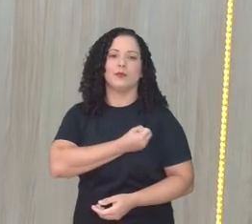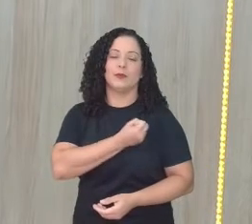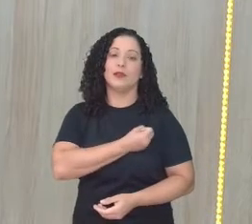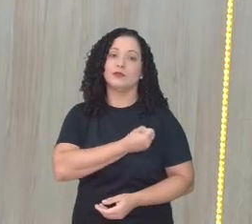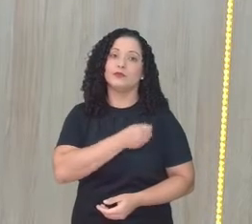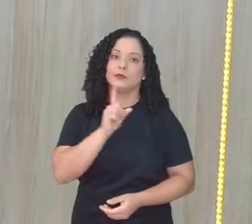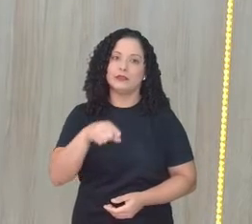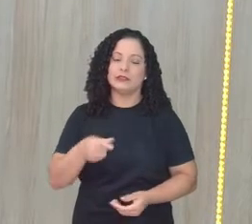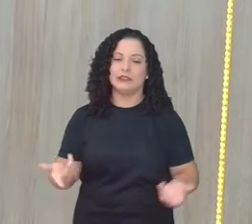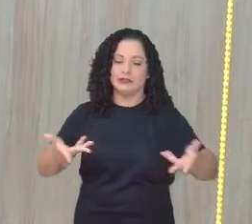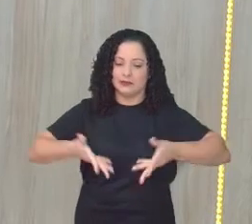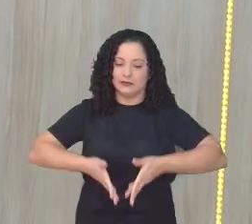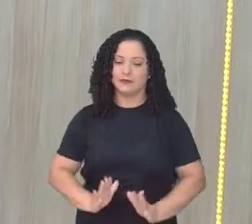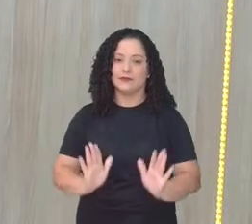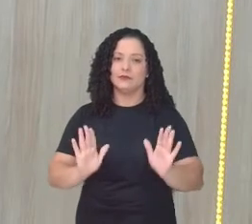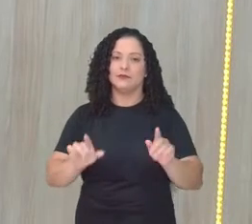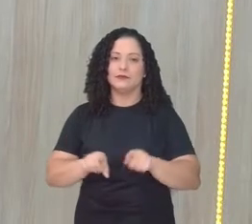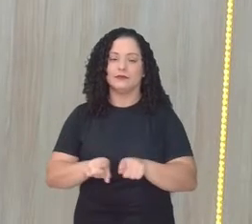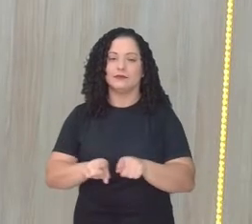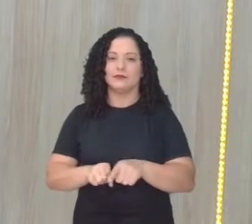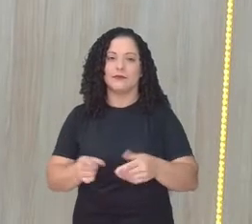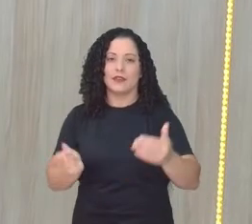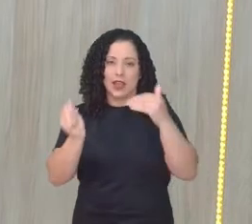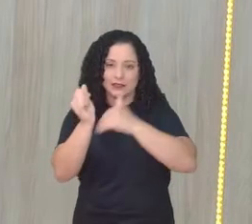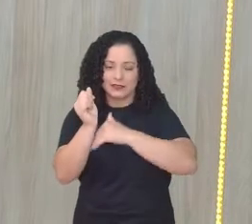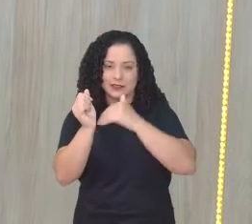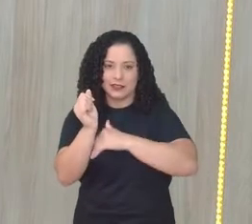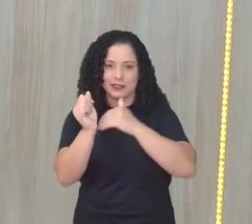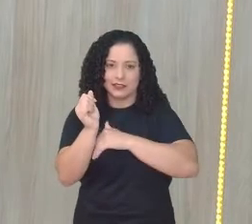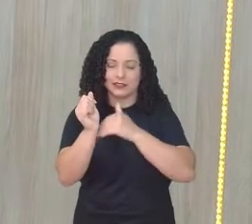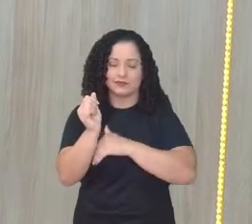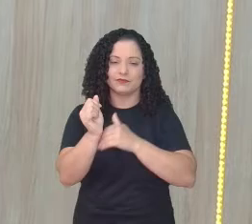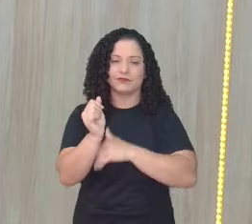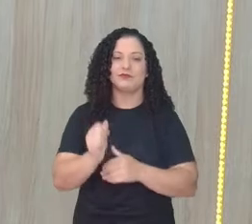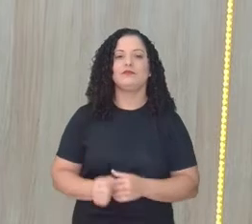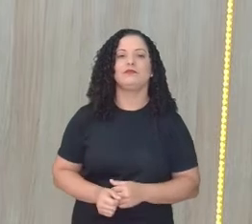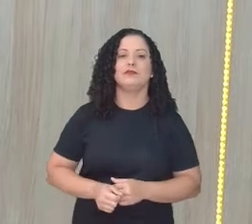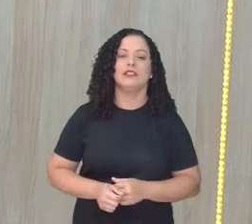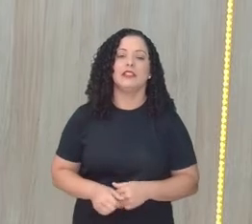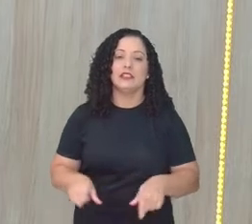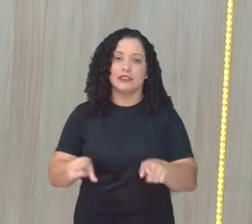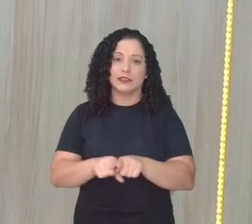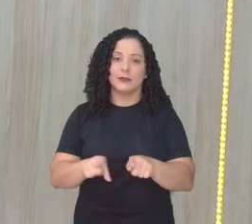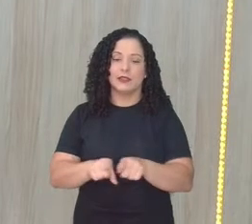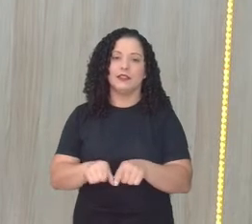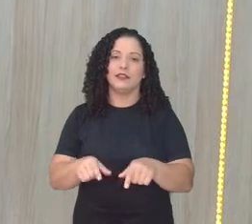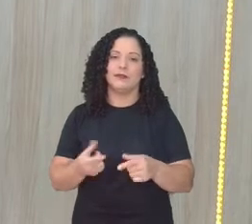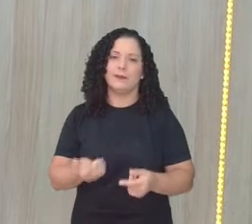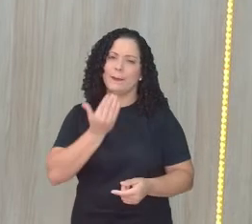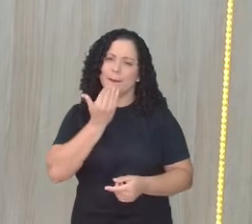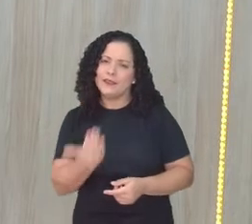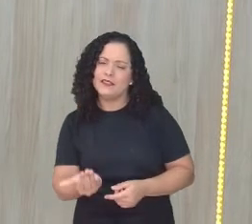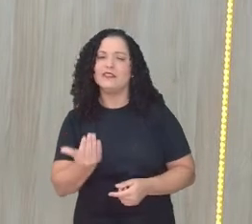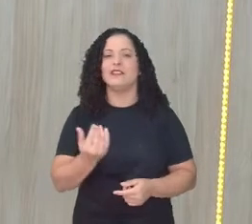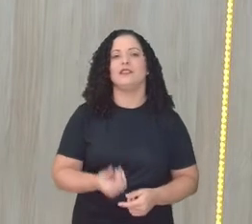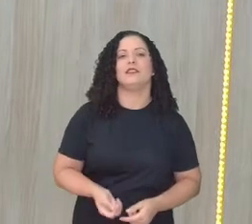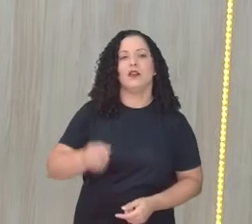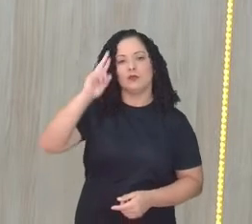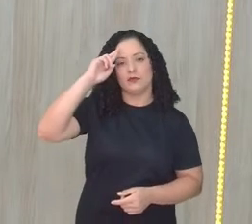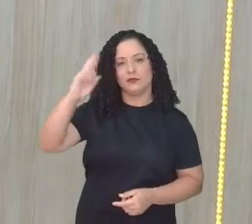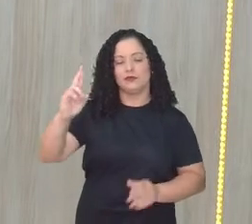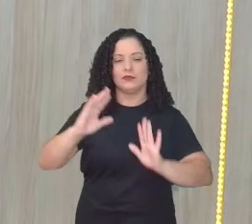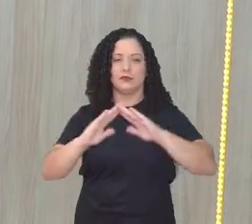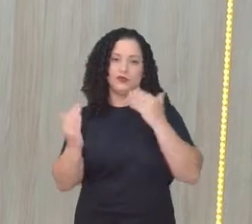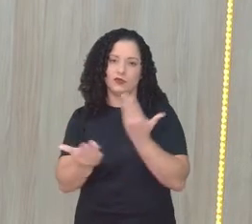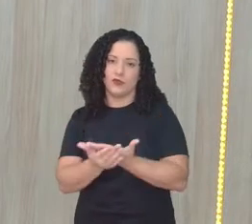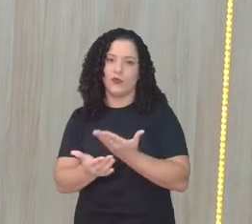seu número de matrícula, senha, muito provavelmente sua data de nascimento, mas converse com o gestor, a gestora da sua escola, que